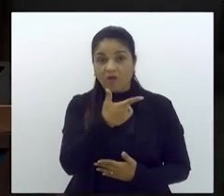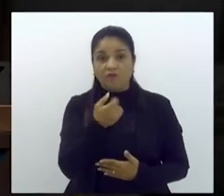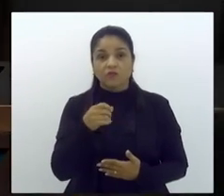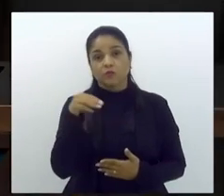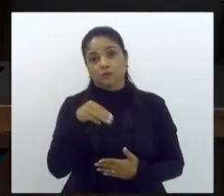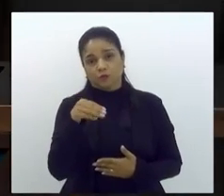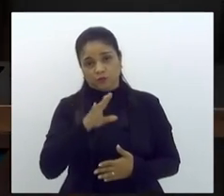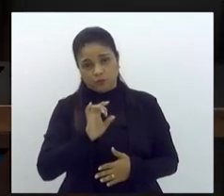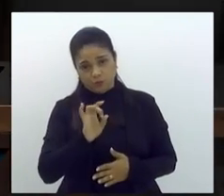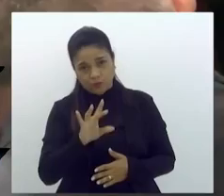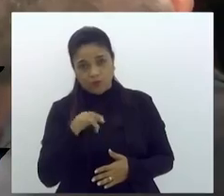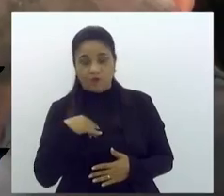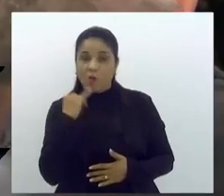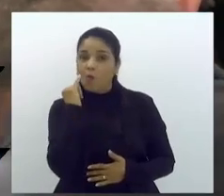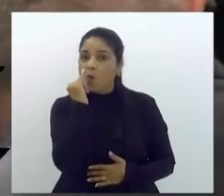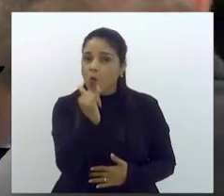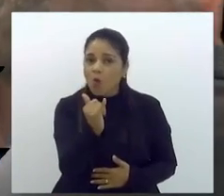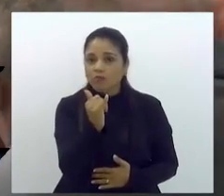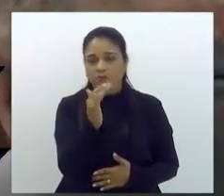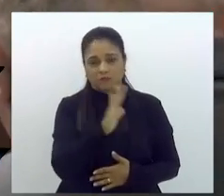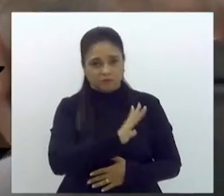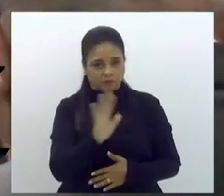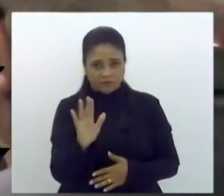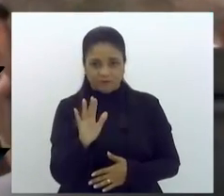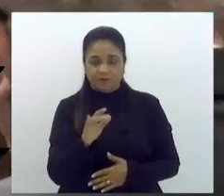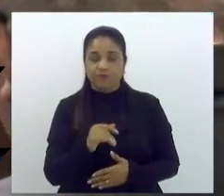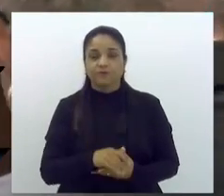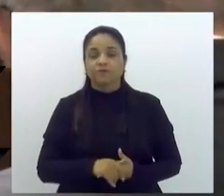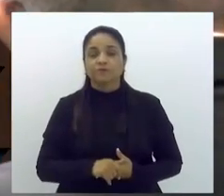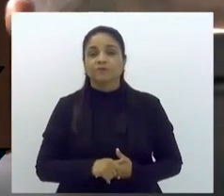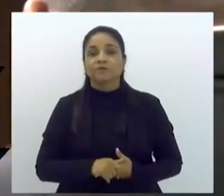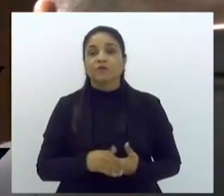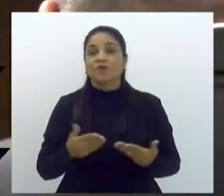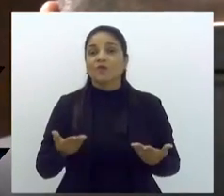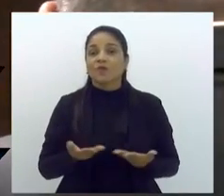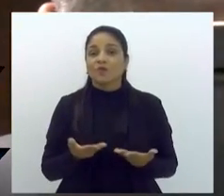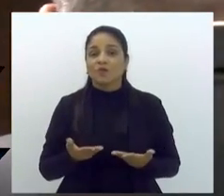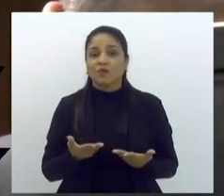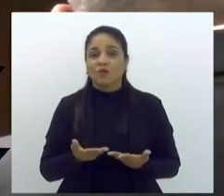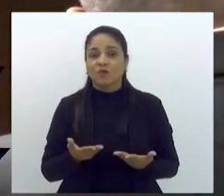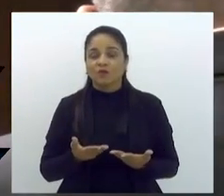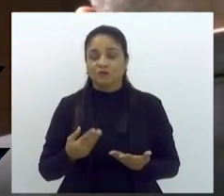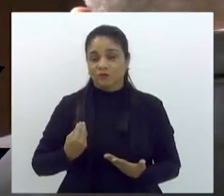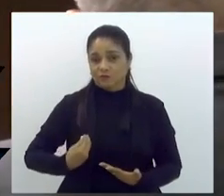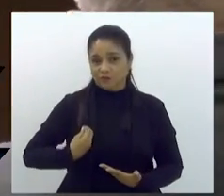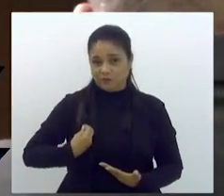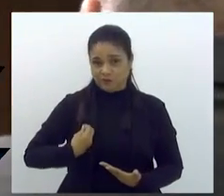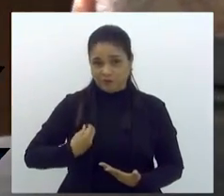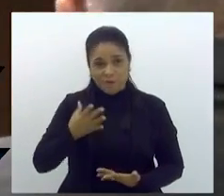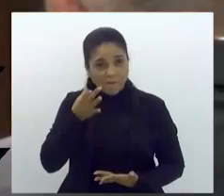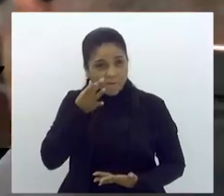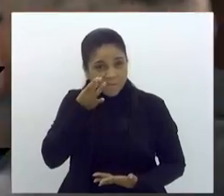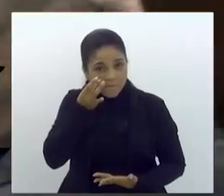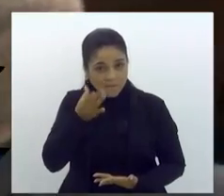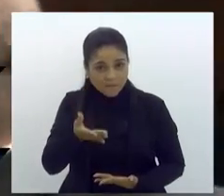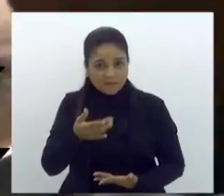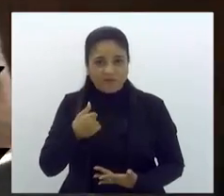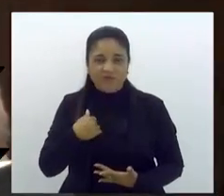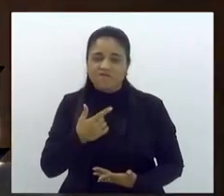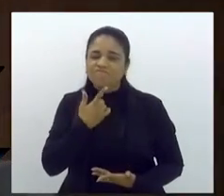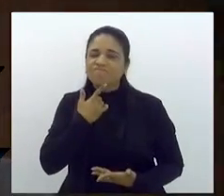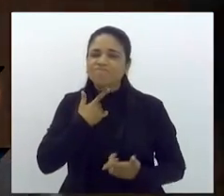apenas uma comunicação presidente Hoje eu estive presente eu sempre